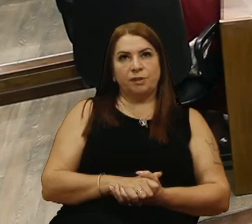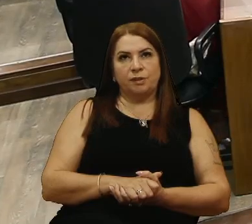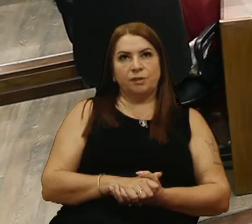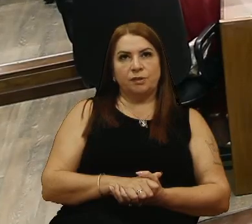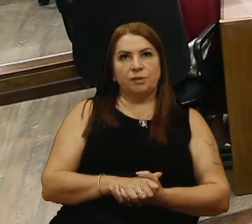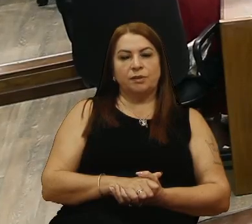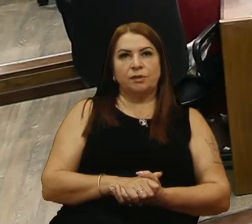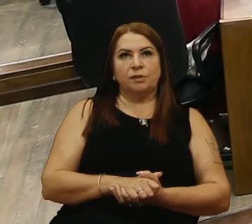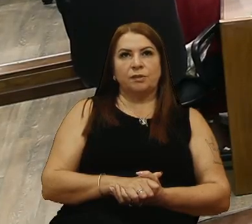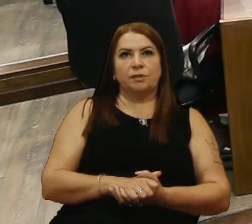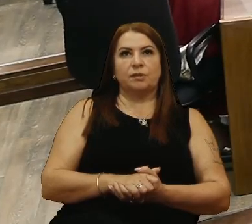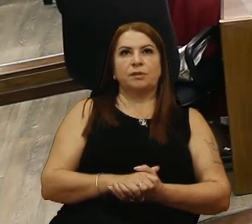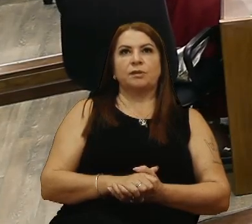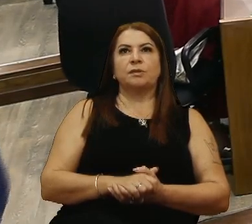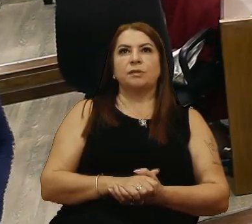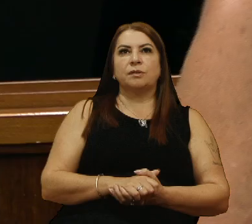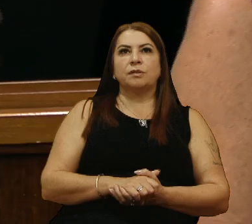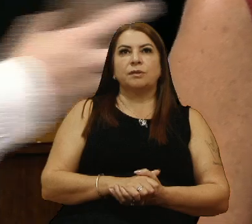Bom,